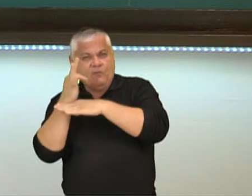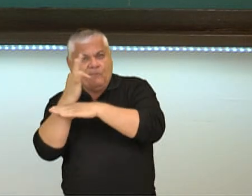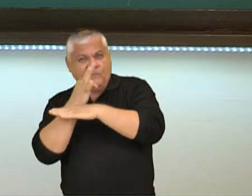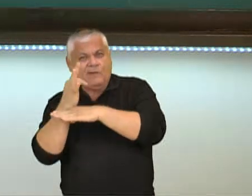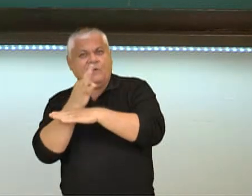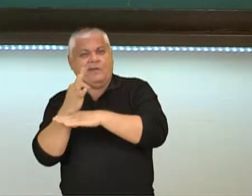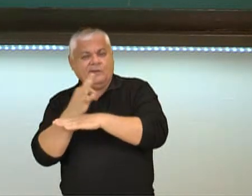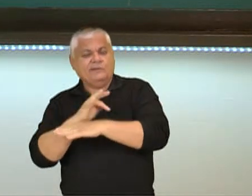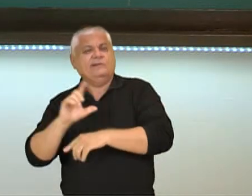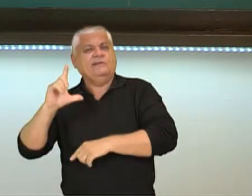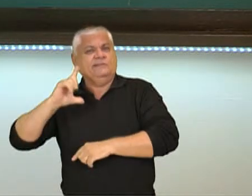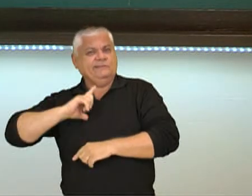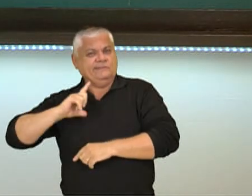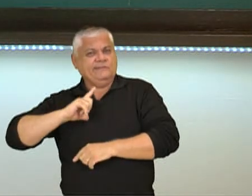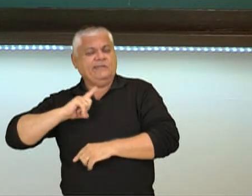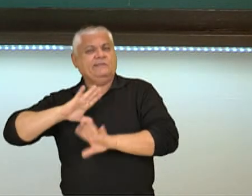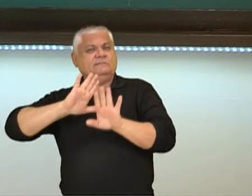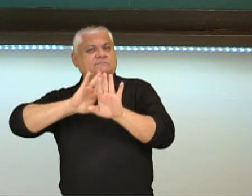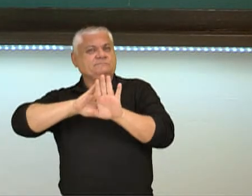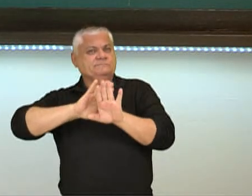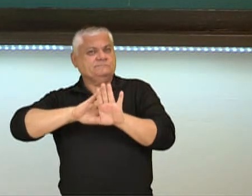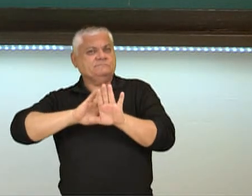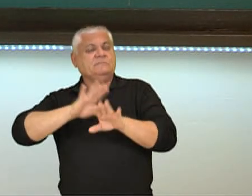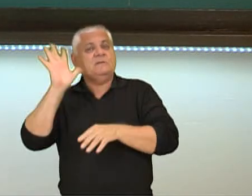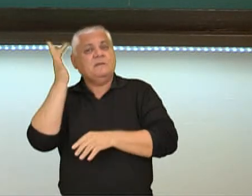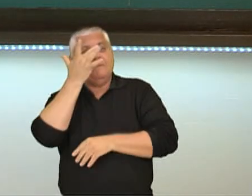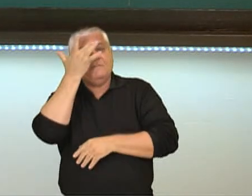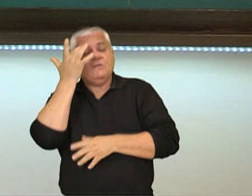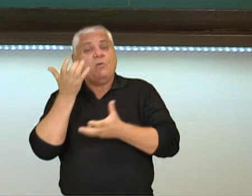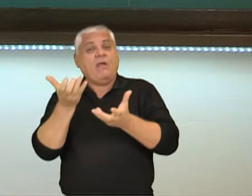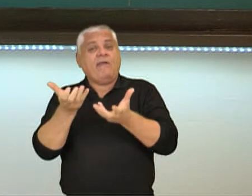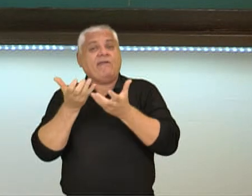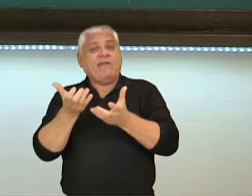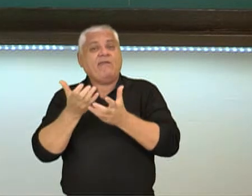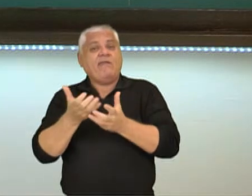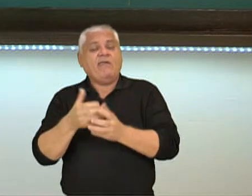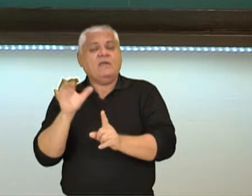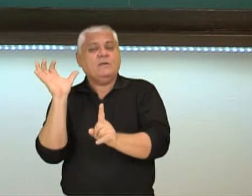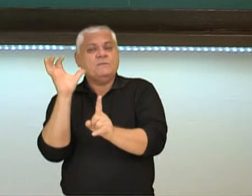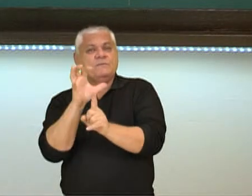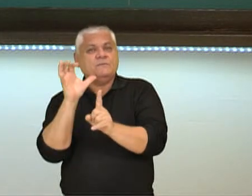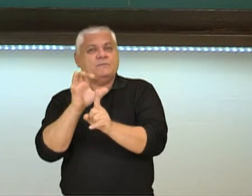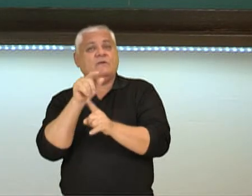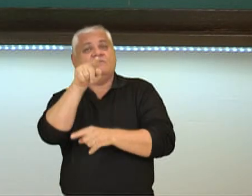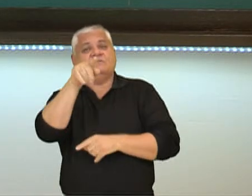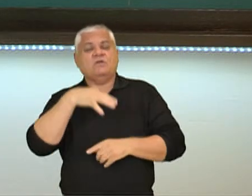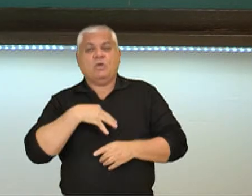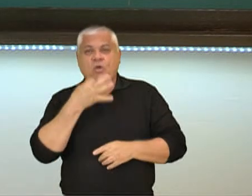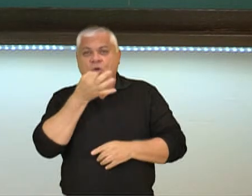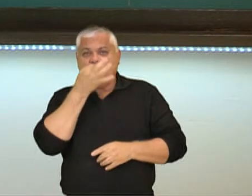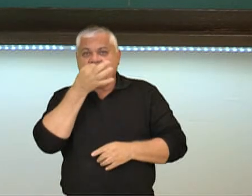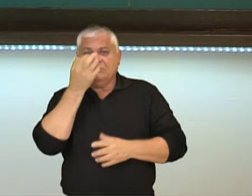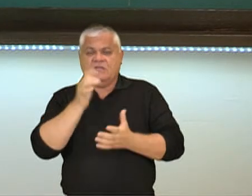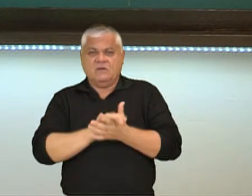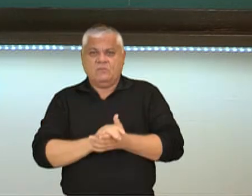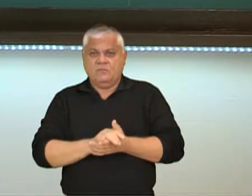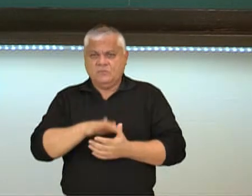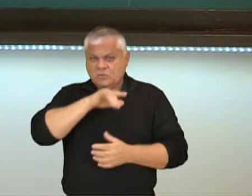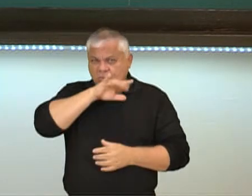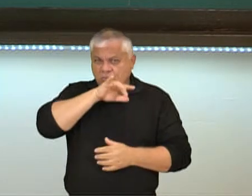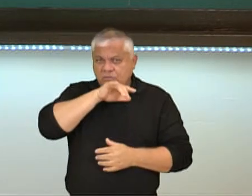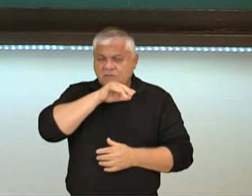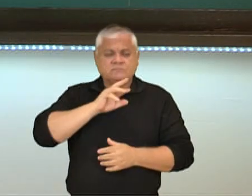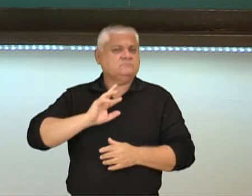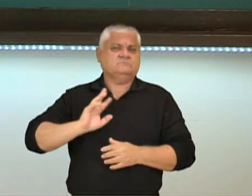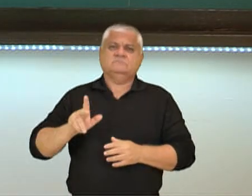ela tem alguém que está querendo moldar a sua opinião do outro lado. Ah, isso é ruim?